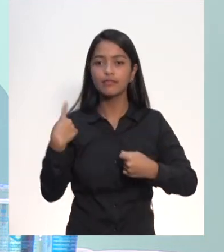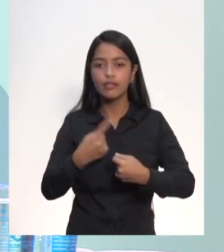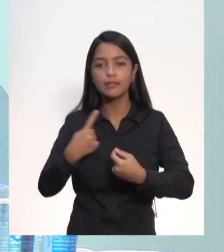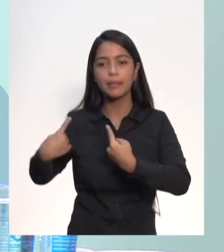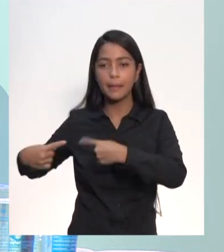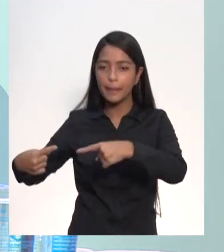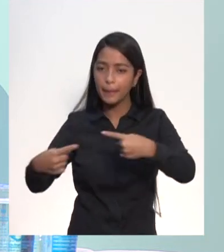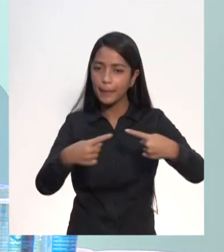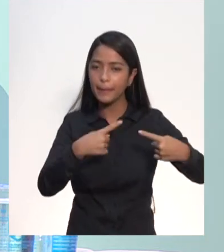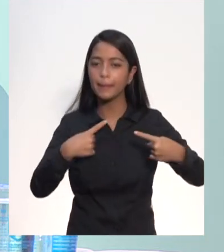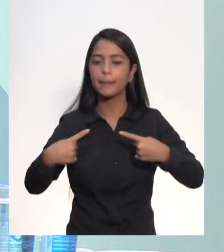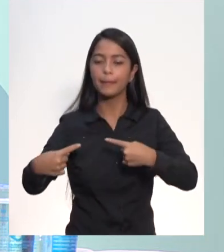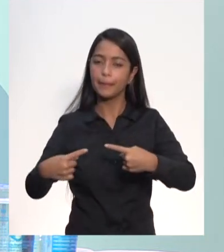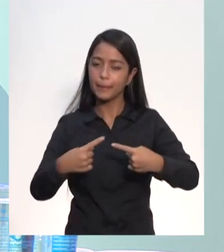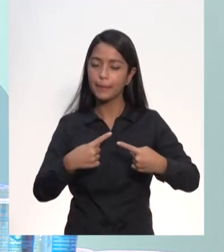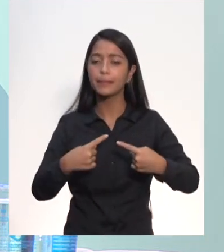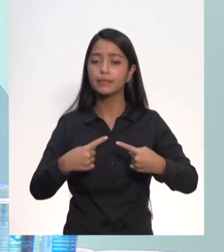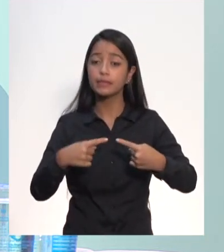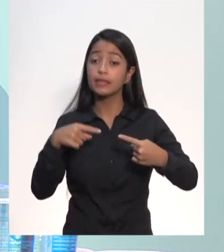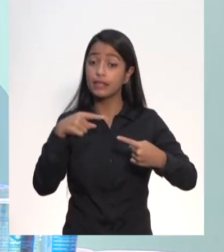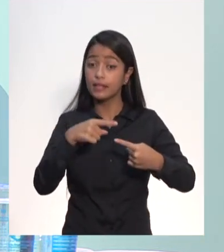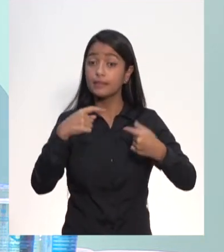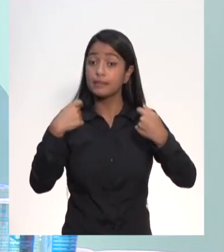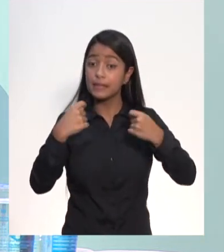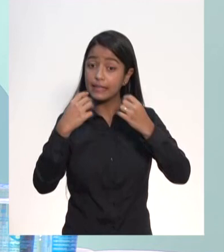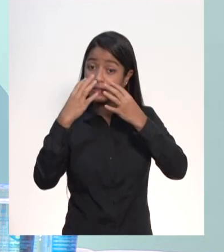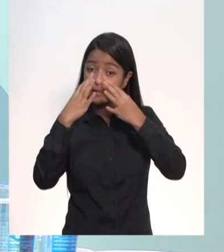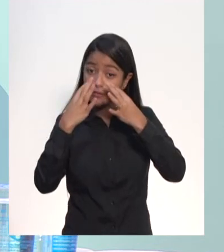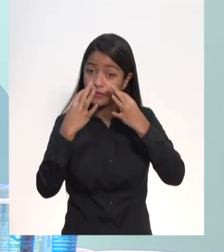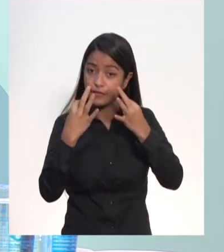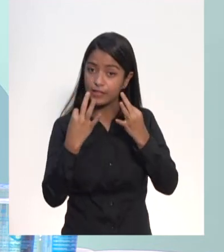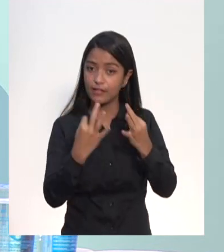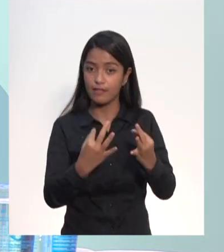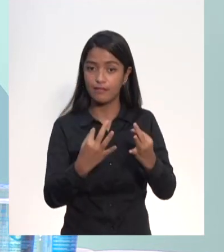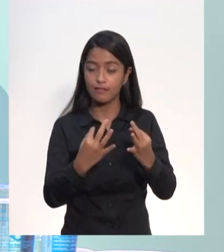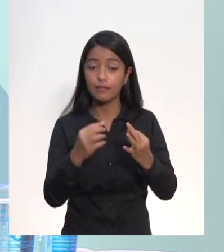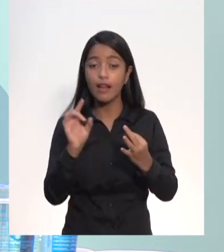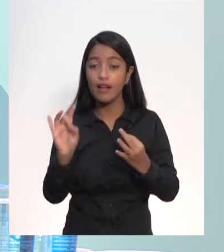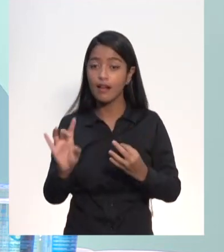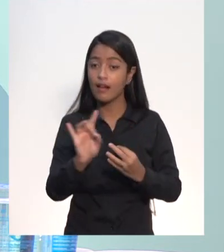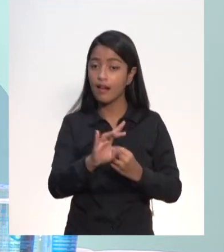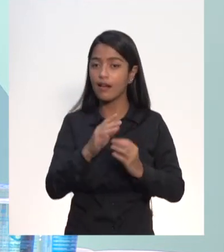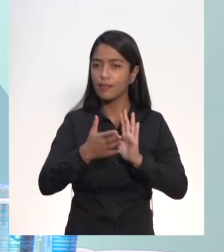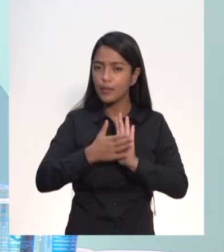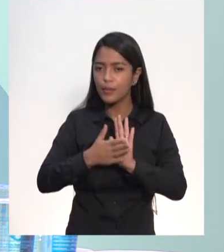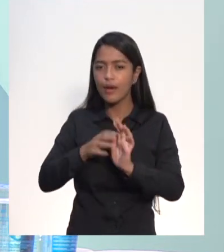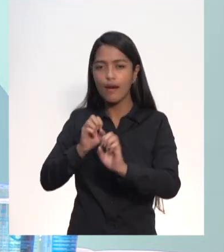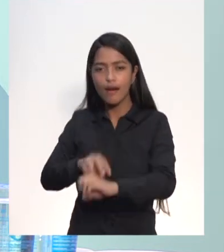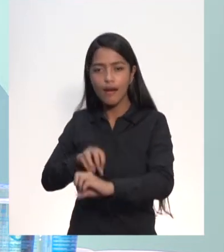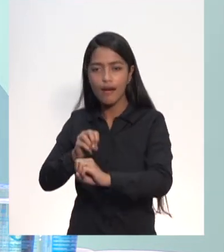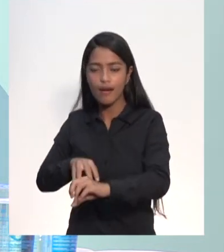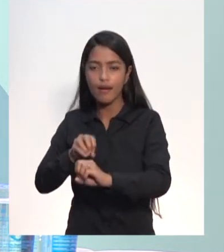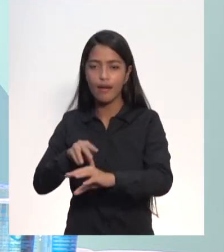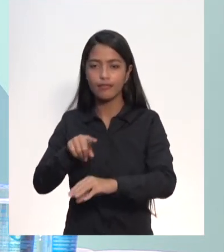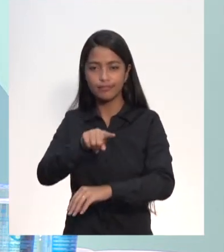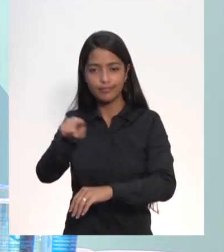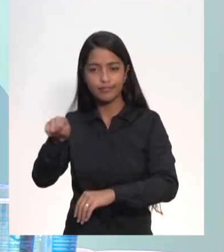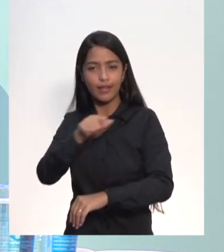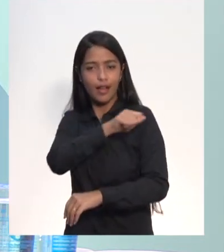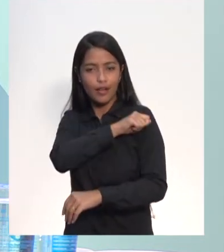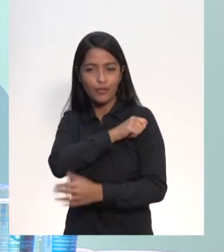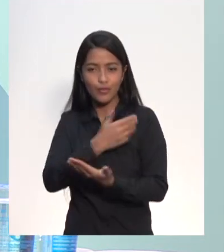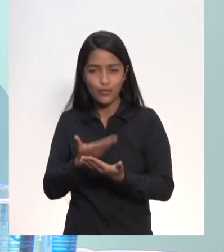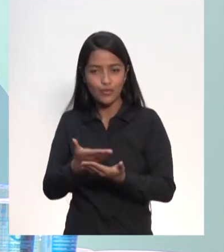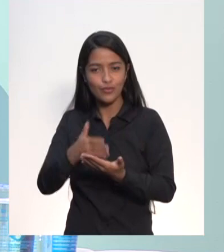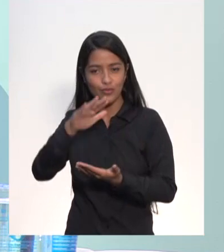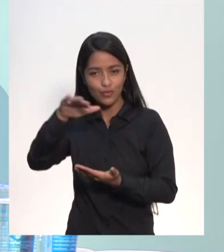deve ser um ponto de atenção para as aulas que vocês vão propor para os alunos, para os nossos estudantes, para